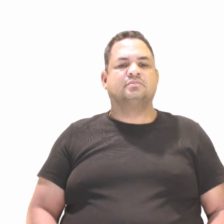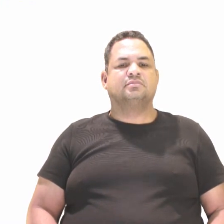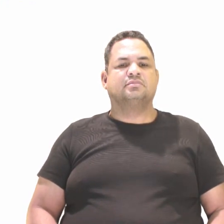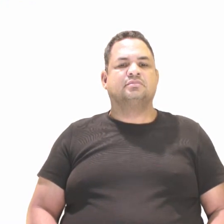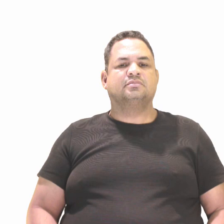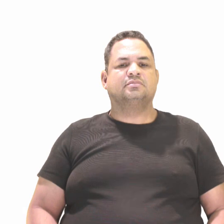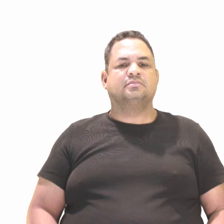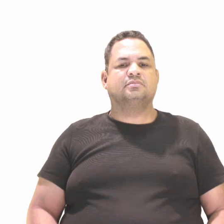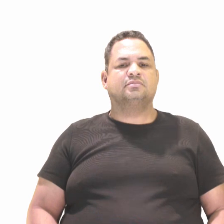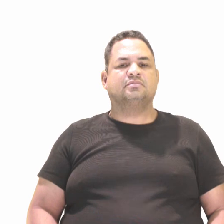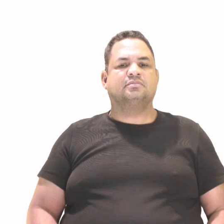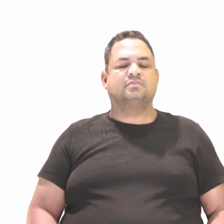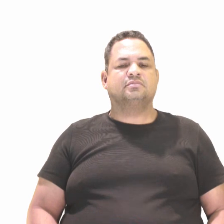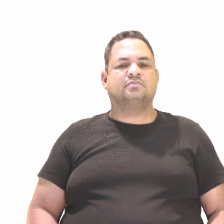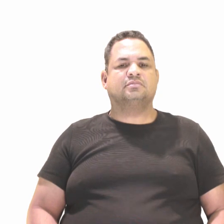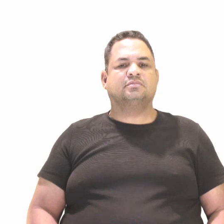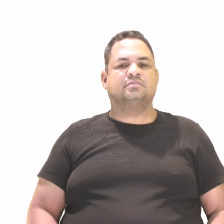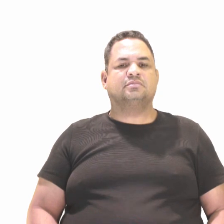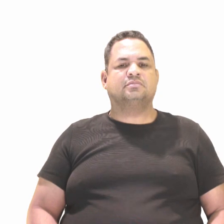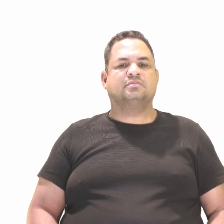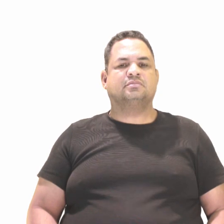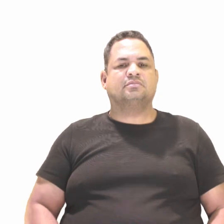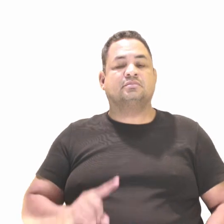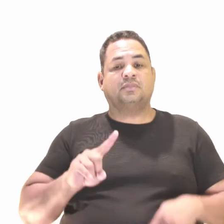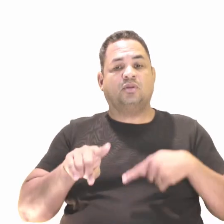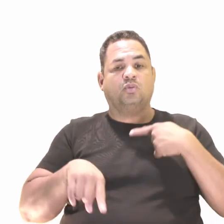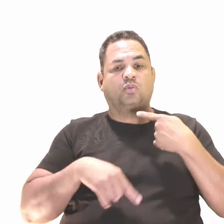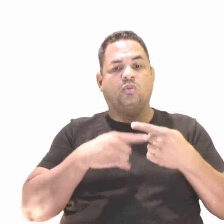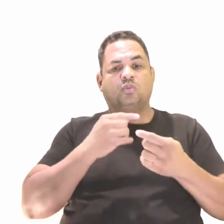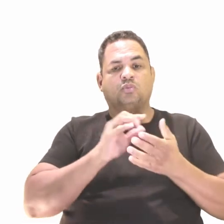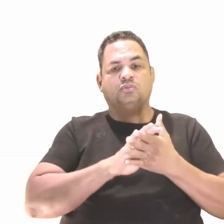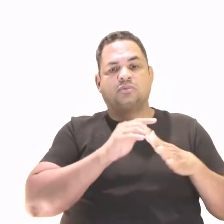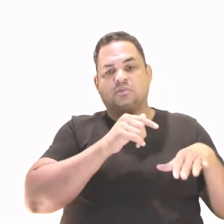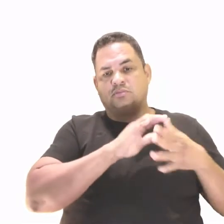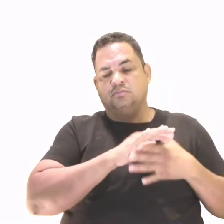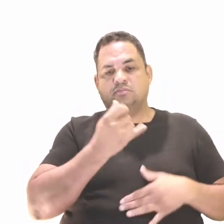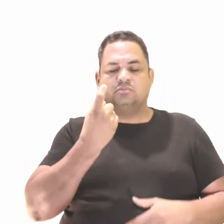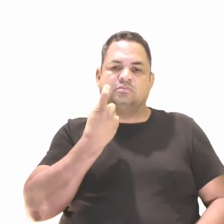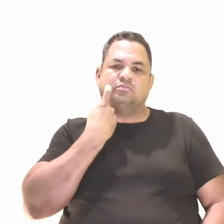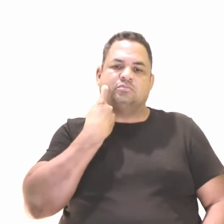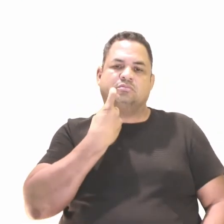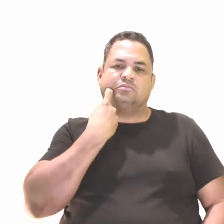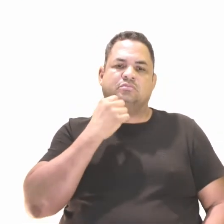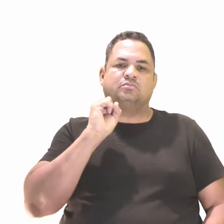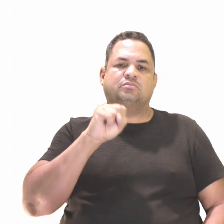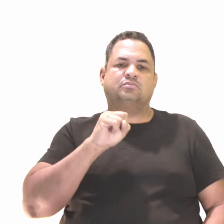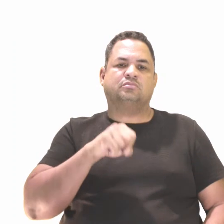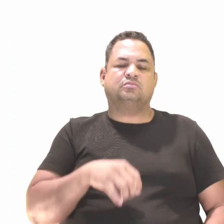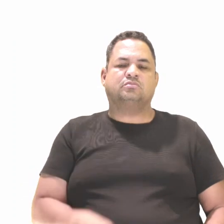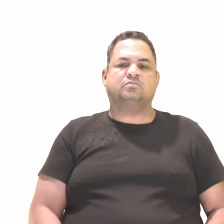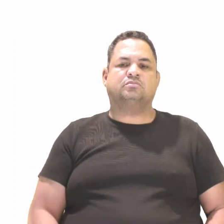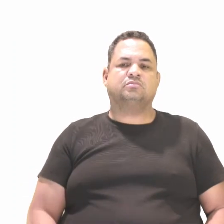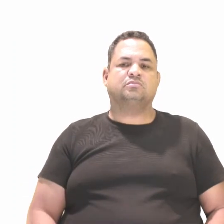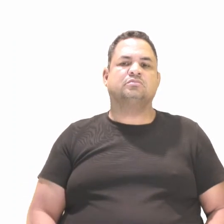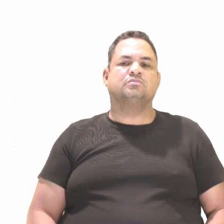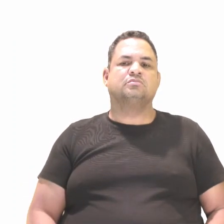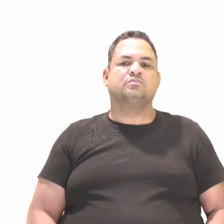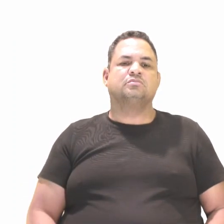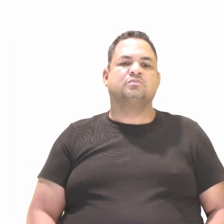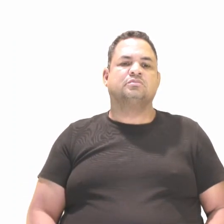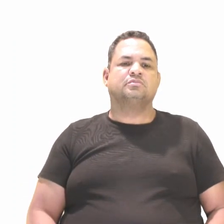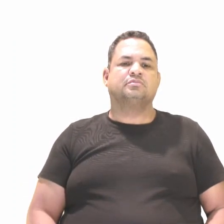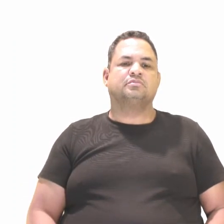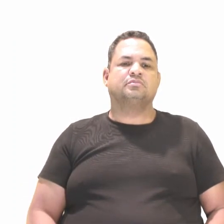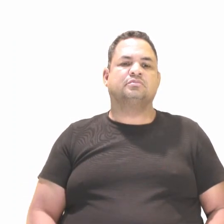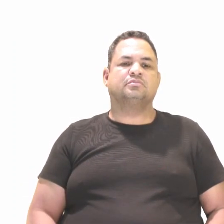Sim, next Friday, ele informa assim, na próxima sexta. Então, sim, true, ele informa sim o dia